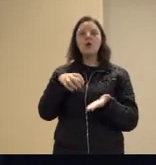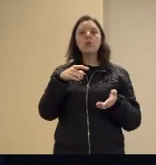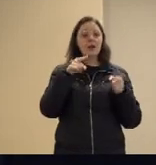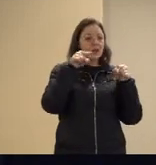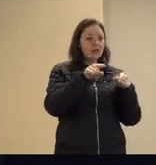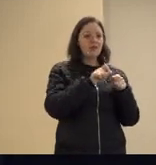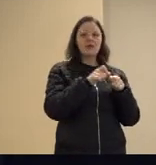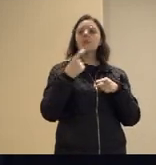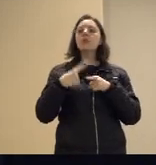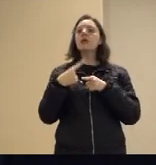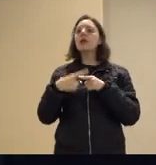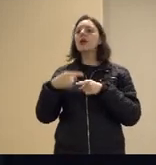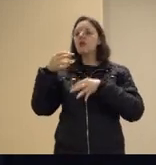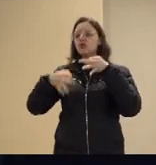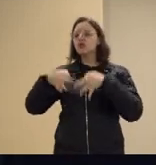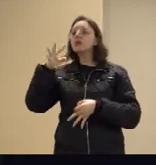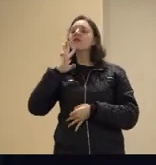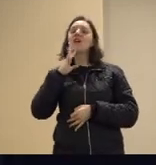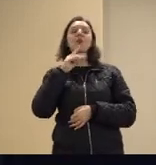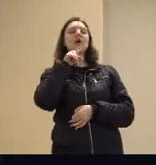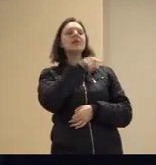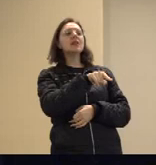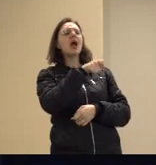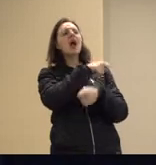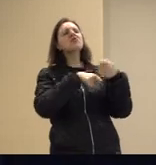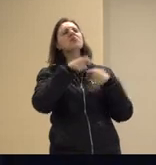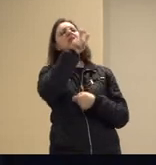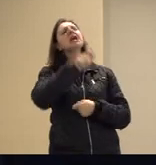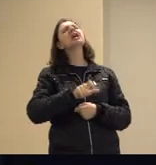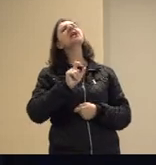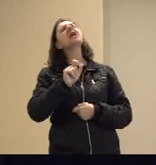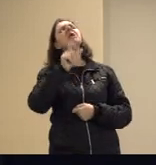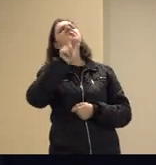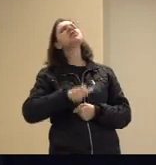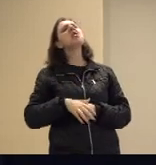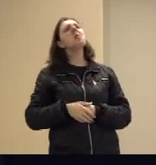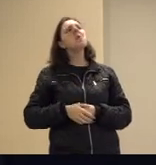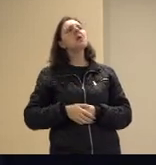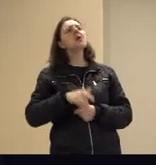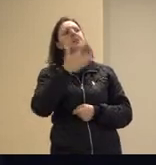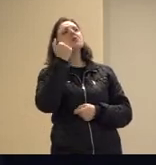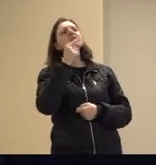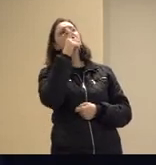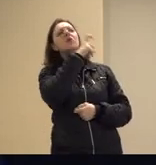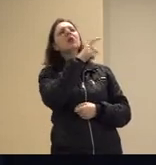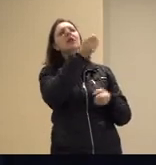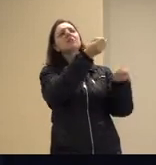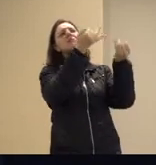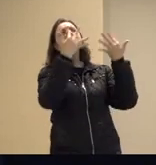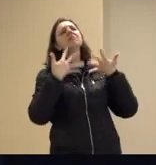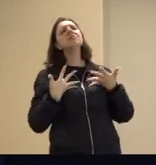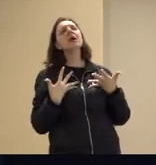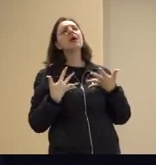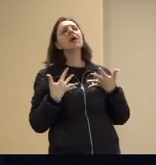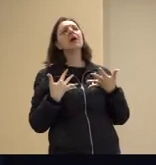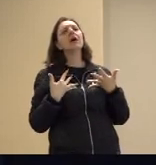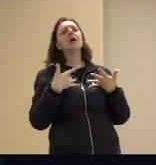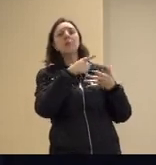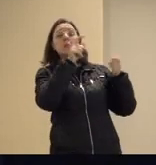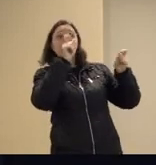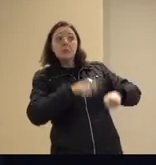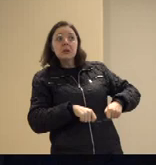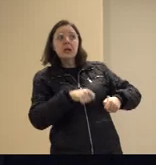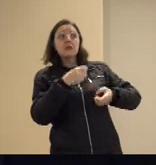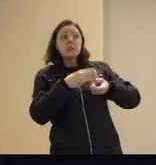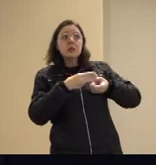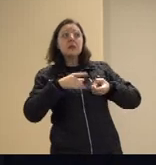Porque o juiz vai conhecer quem é o administrador da entidade, saber quais as dificuldades dele, saber quais são as possibilidades do